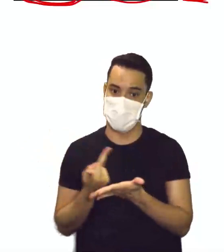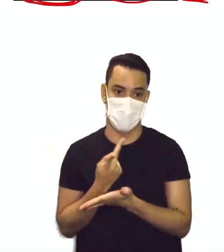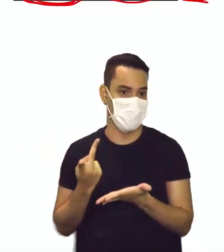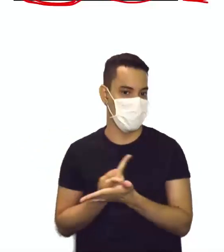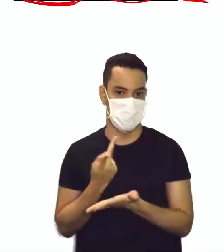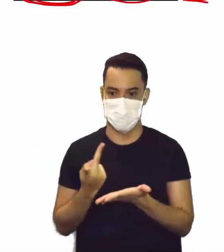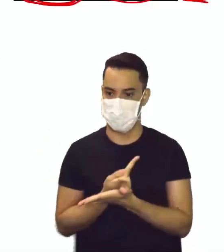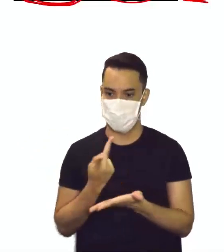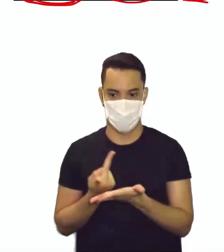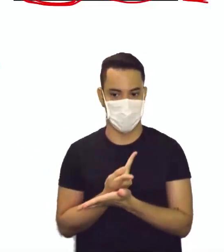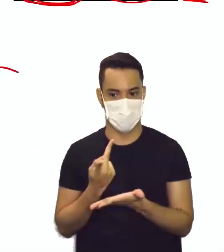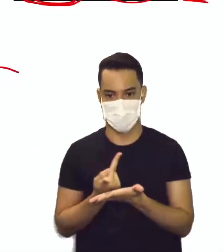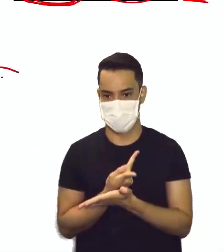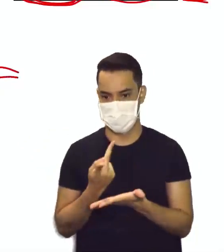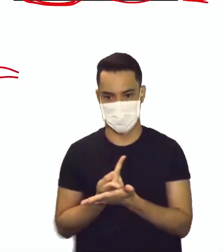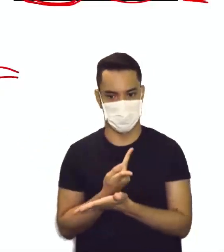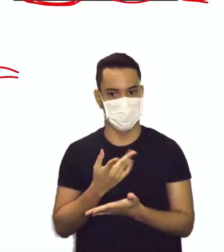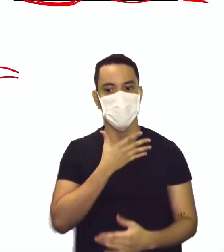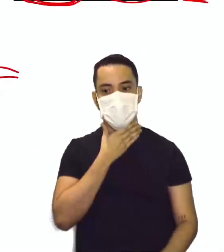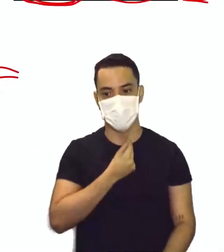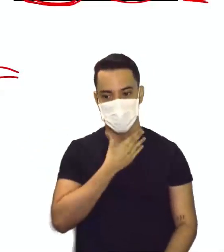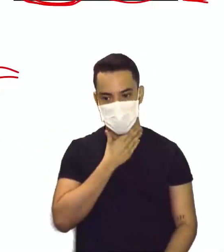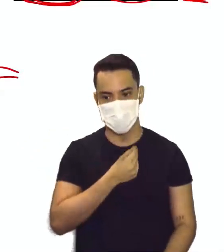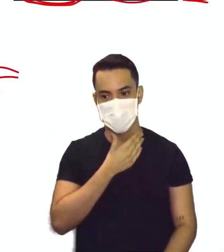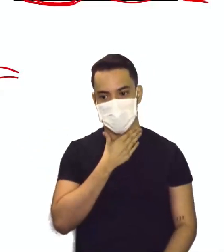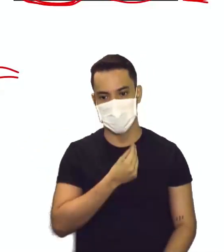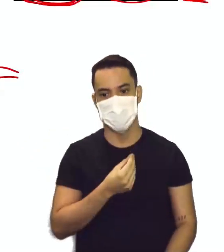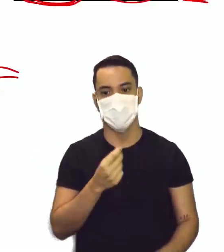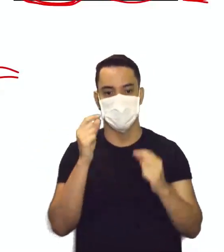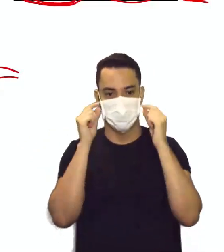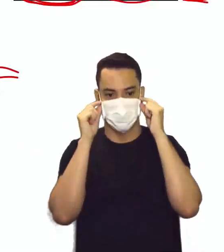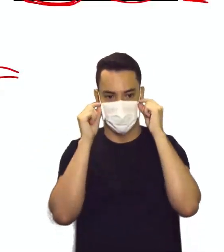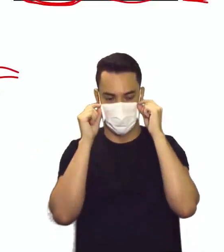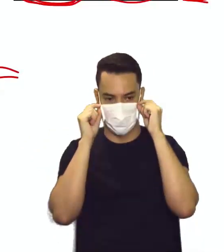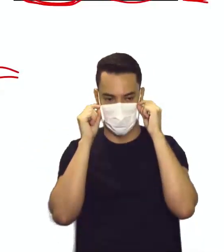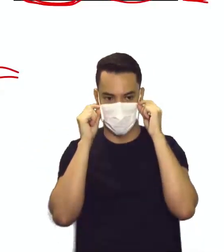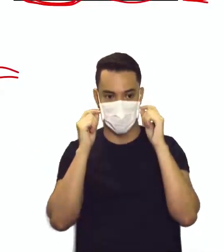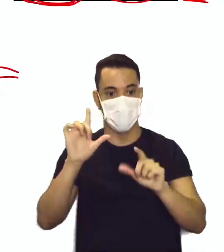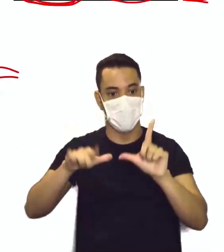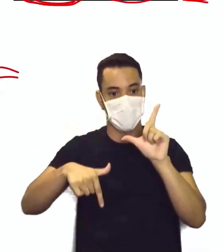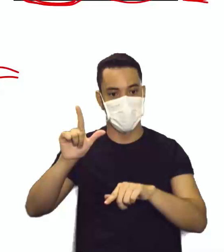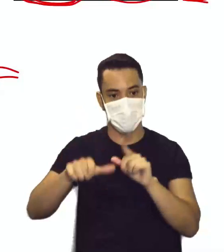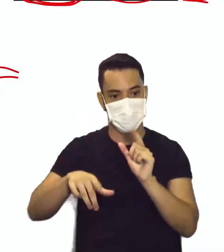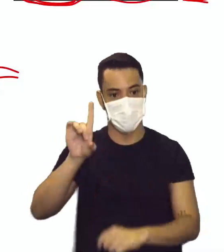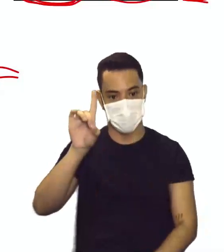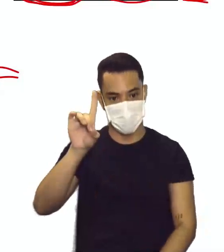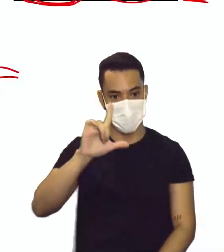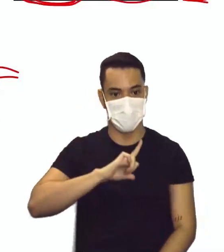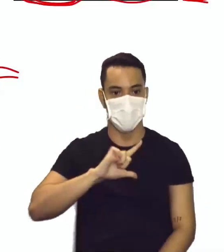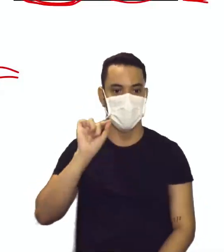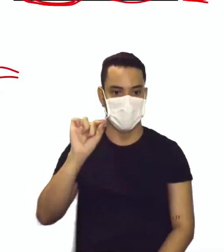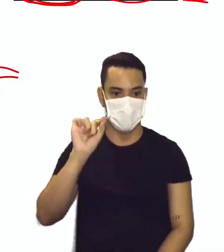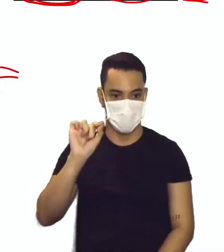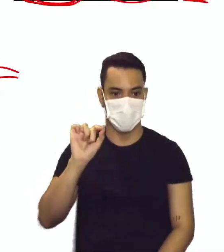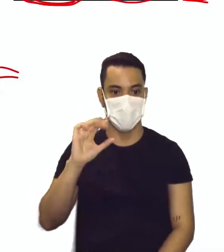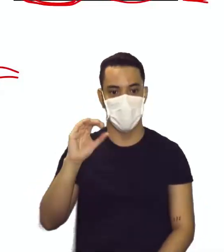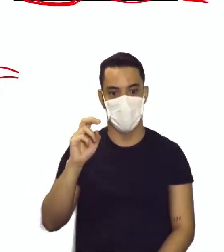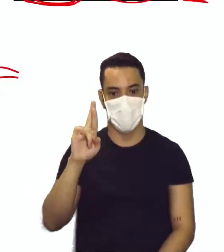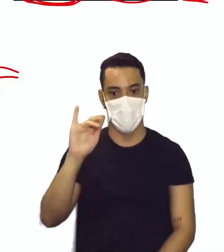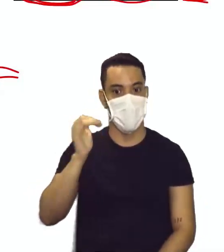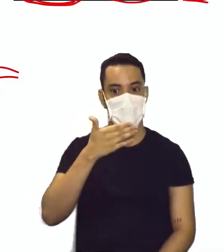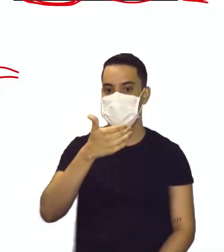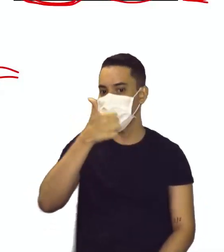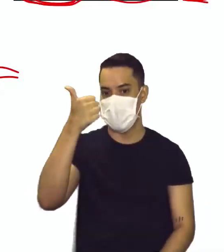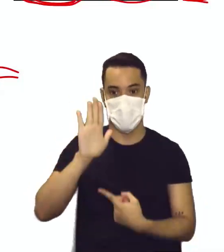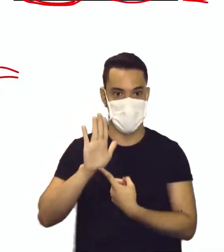excelente condutor, falso aqui. E na letra D eu tenho que o cobre é o melhor condutor